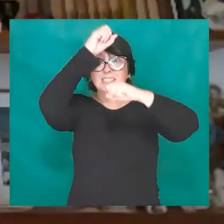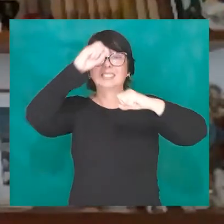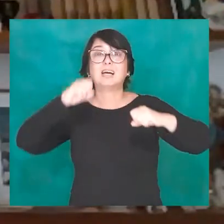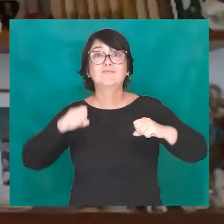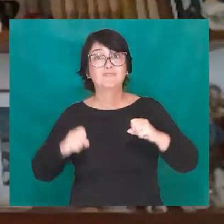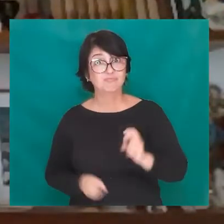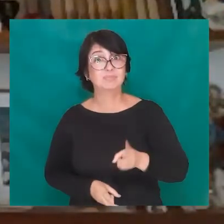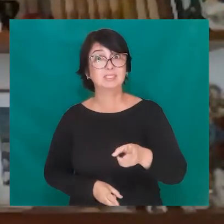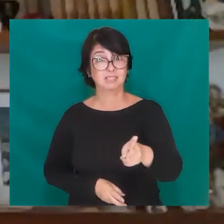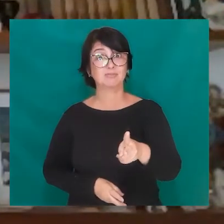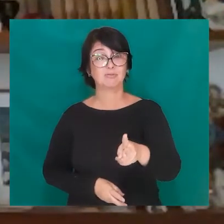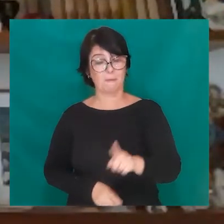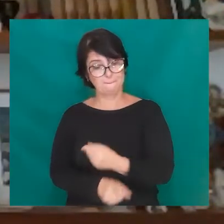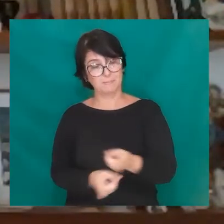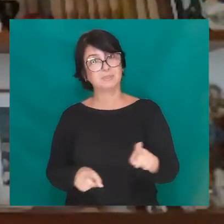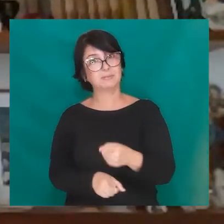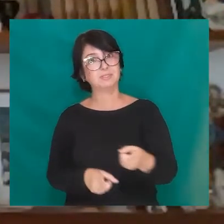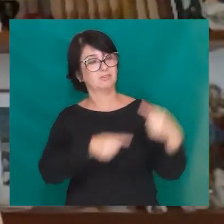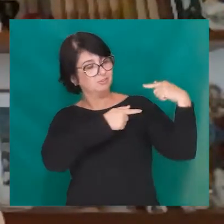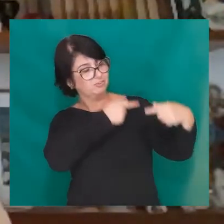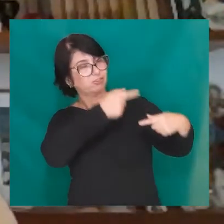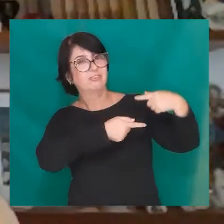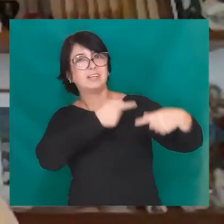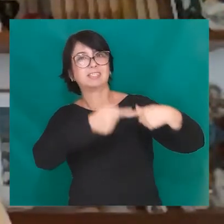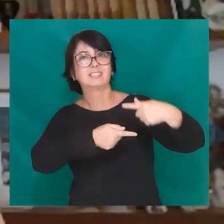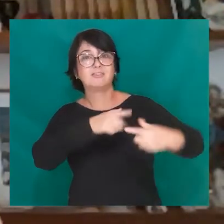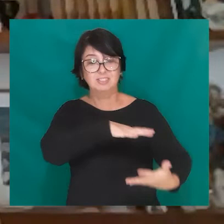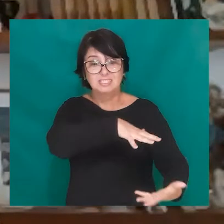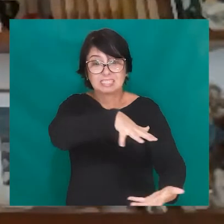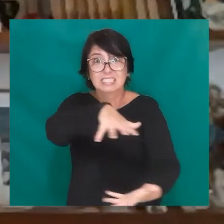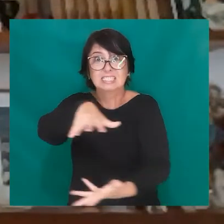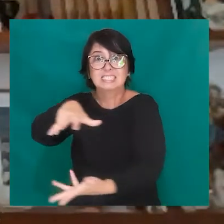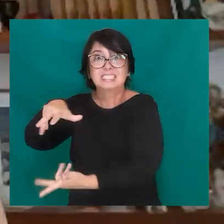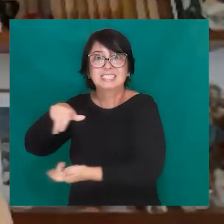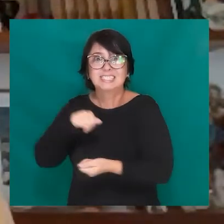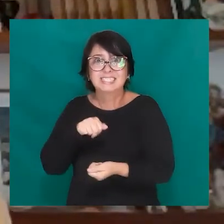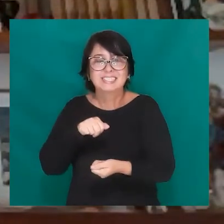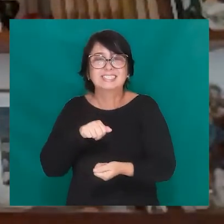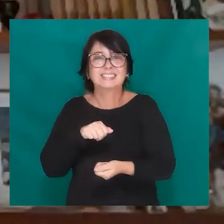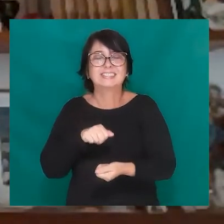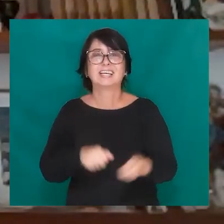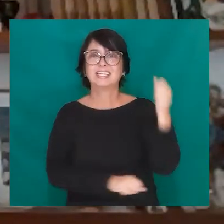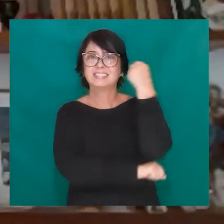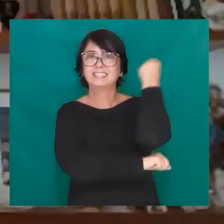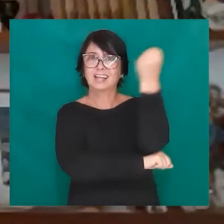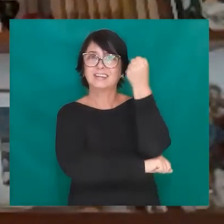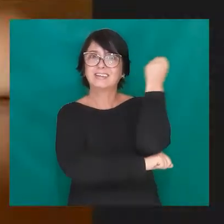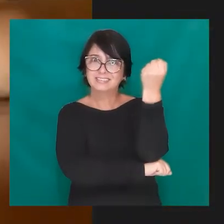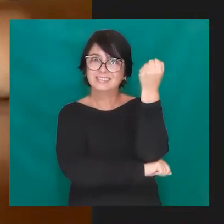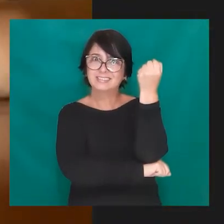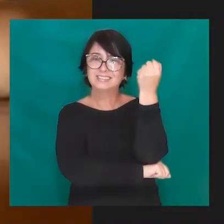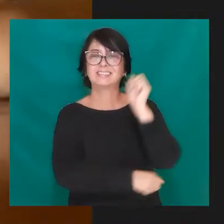no sentido de perpetuar essa música tão importante, esse universo gigantesco da música tradicional hoje?